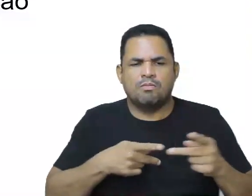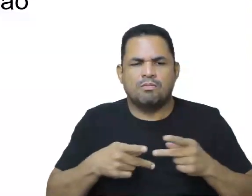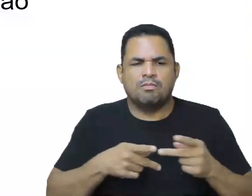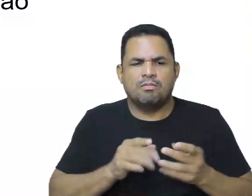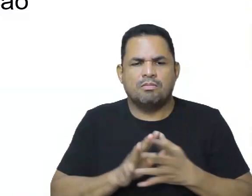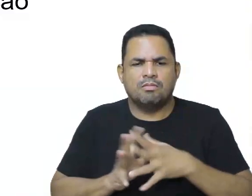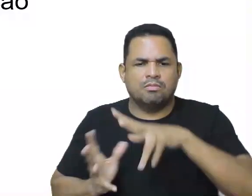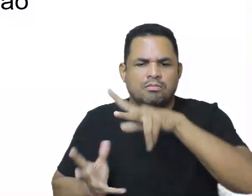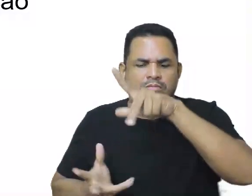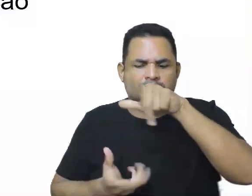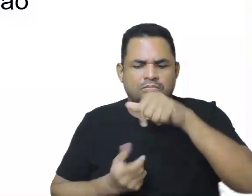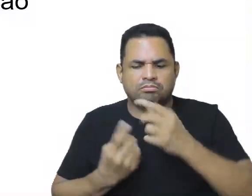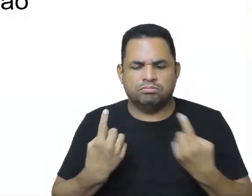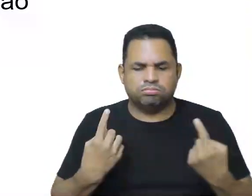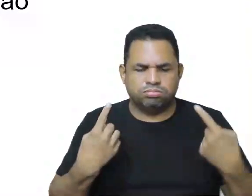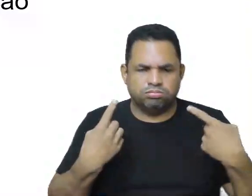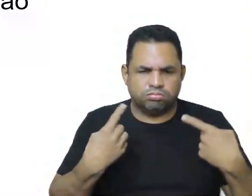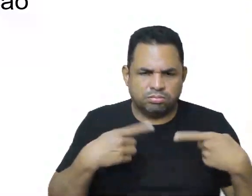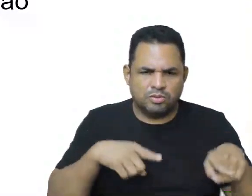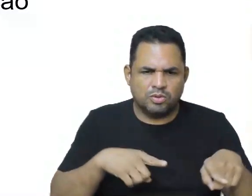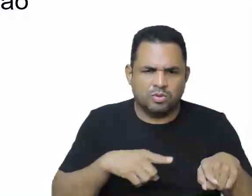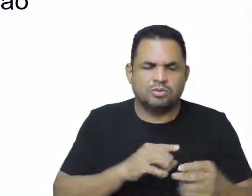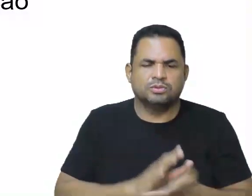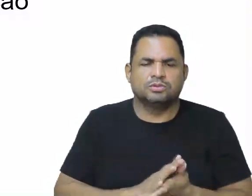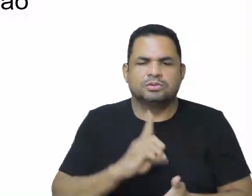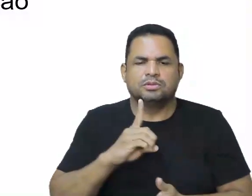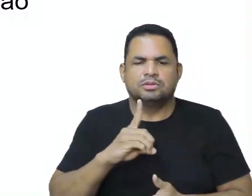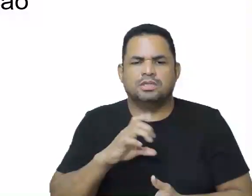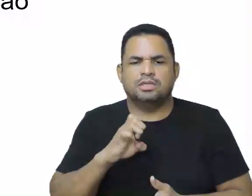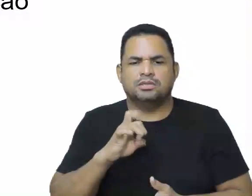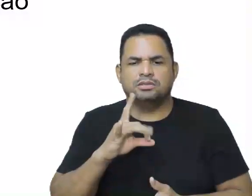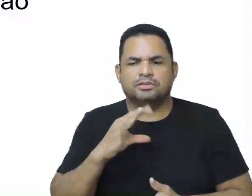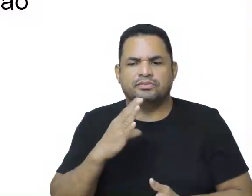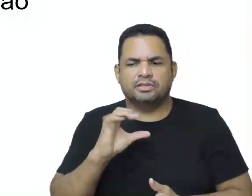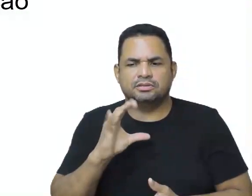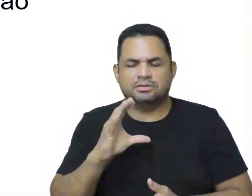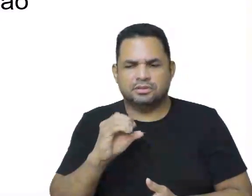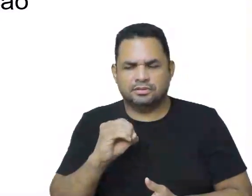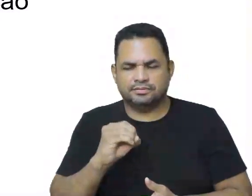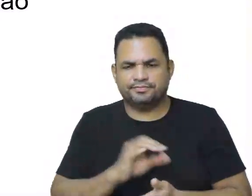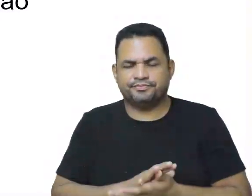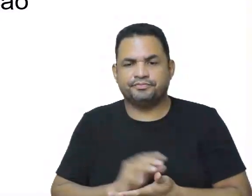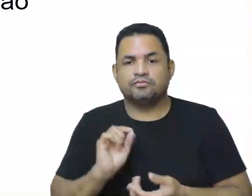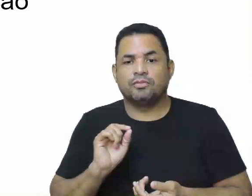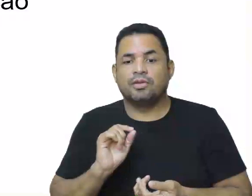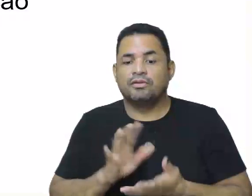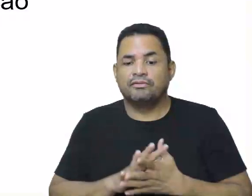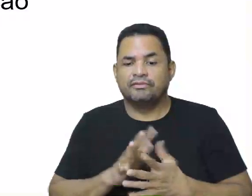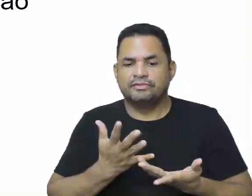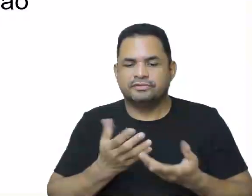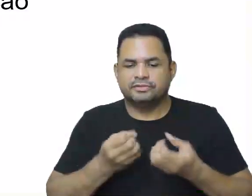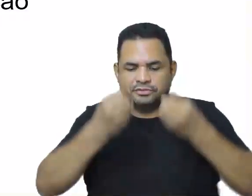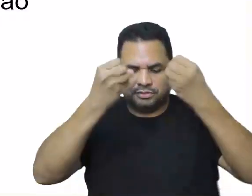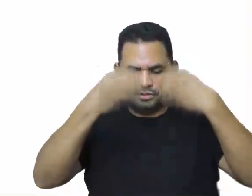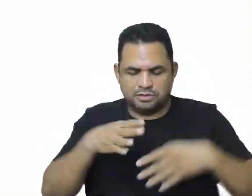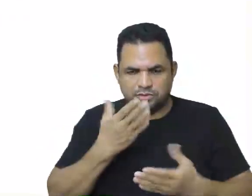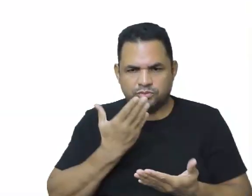contra a Desertificação. A gente está falando sobre desertificação, que foi abordado durante a